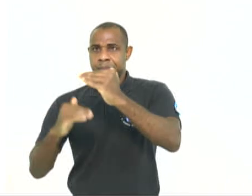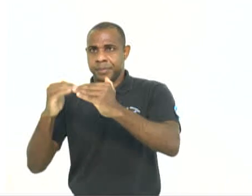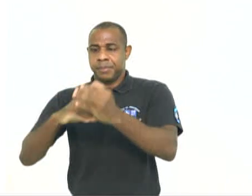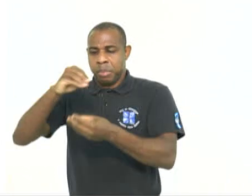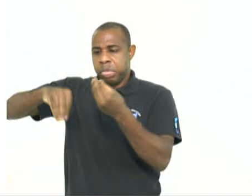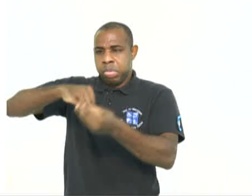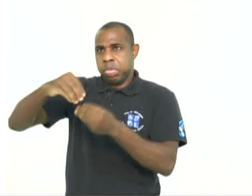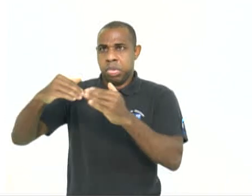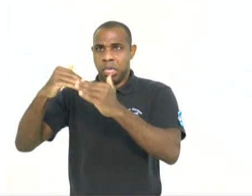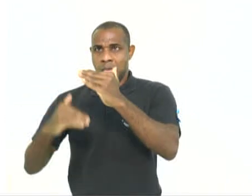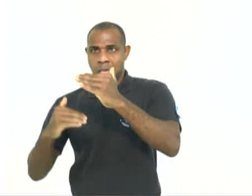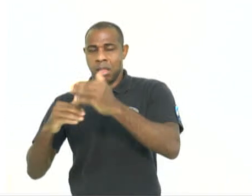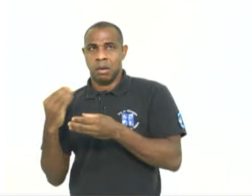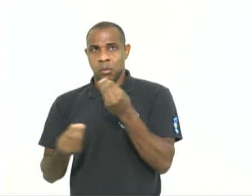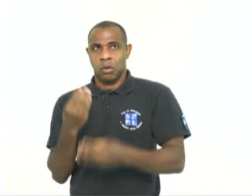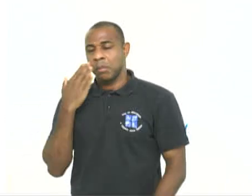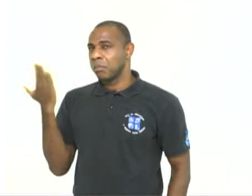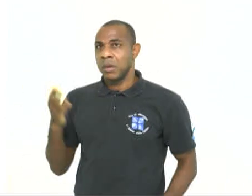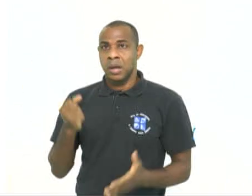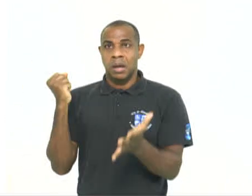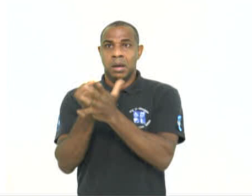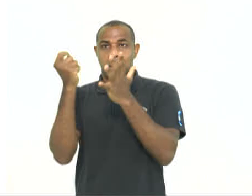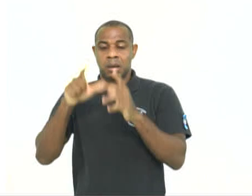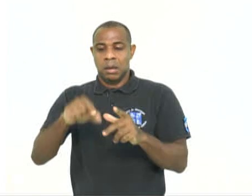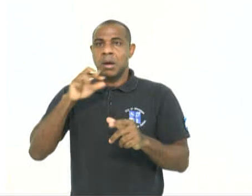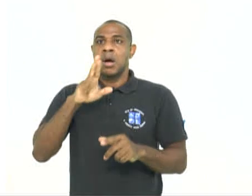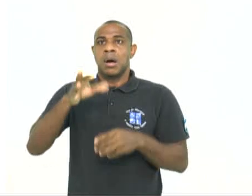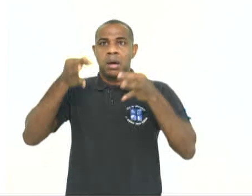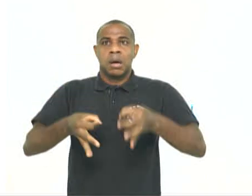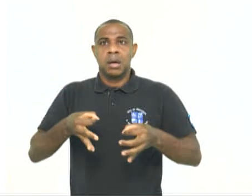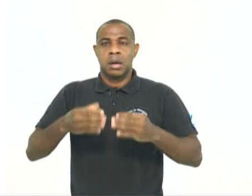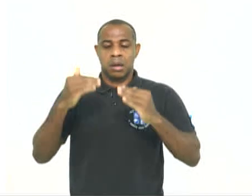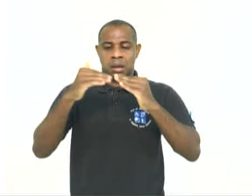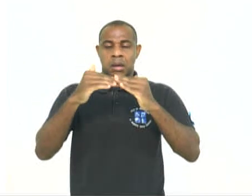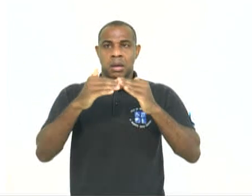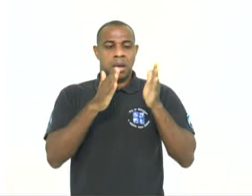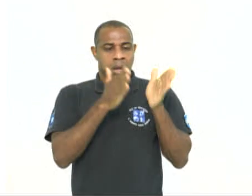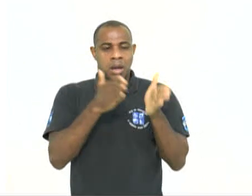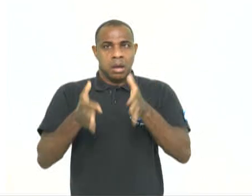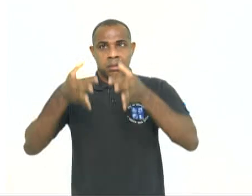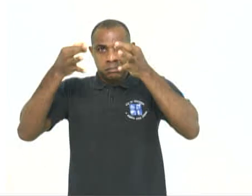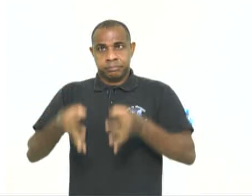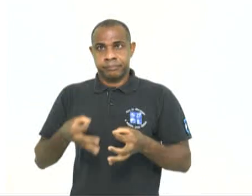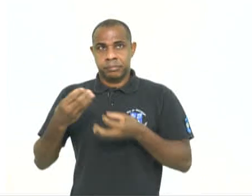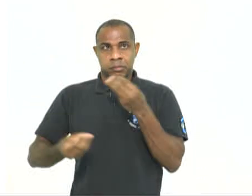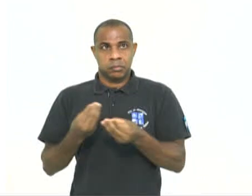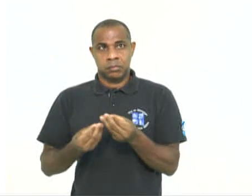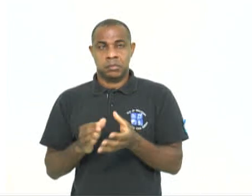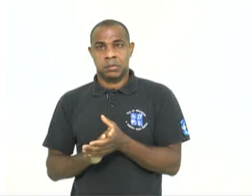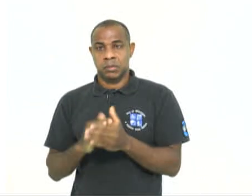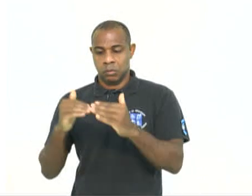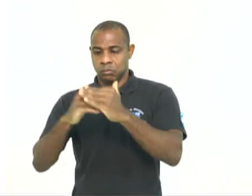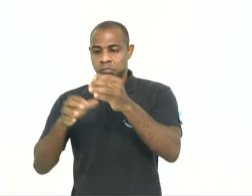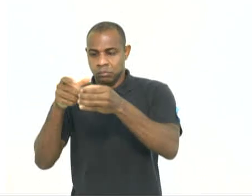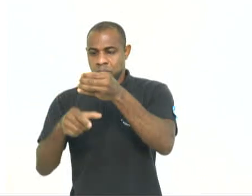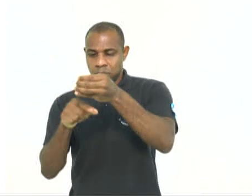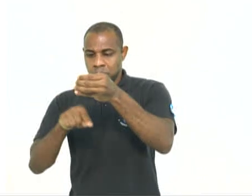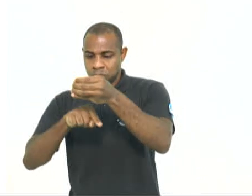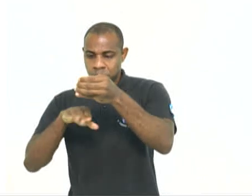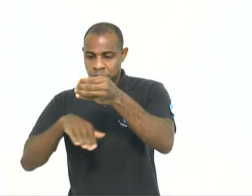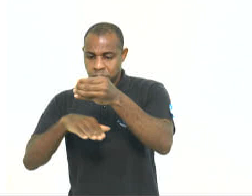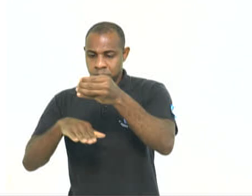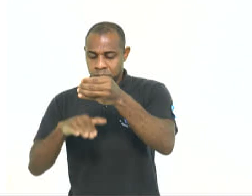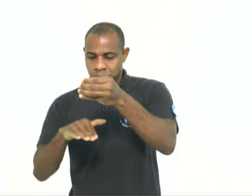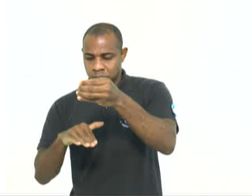heterogeneidade. Marque a alternativa que indica a ordem correta dessas camadas a partir do fundo do tubo de vidro, ou seja, de baixo